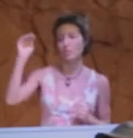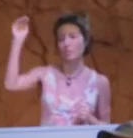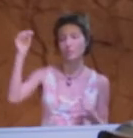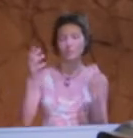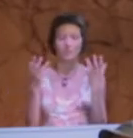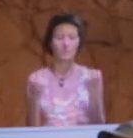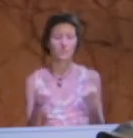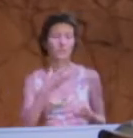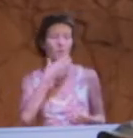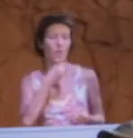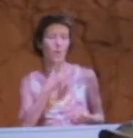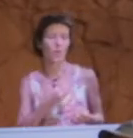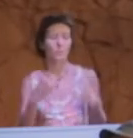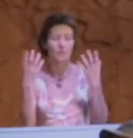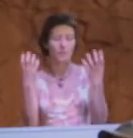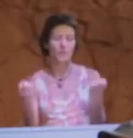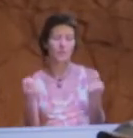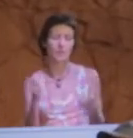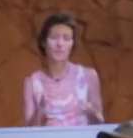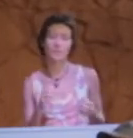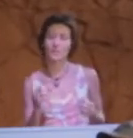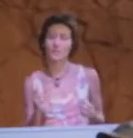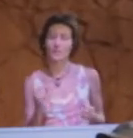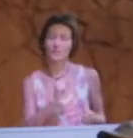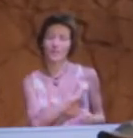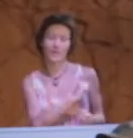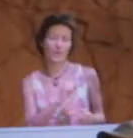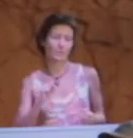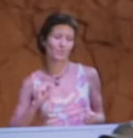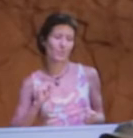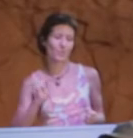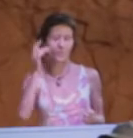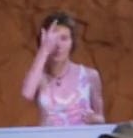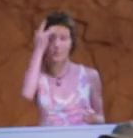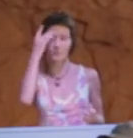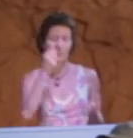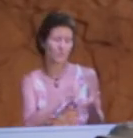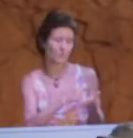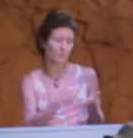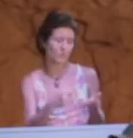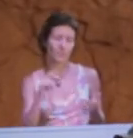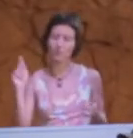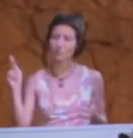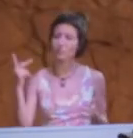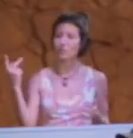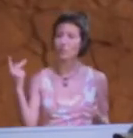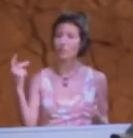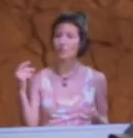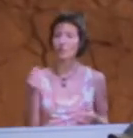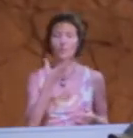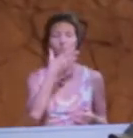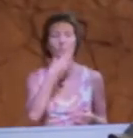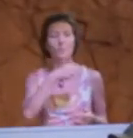pensei, não sabia nem o que era escritora, mas eu sabia que era alguém que sabia escrever histórias. E meu pai é um grande contador de